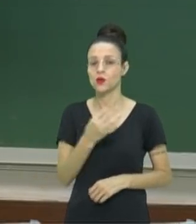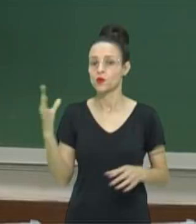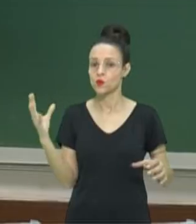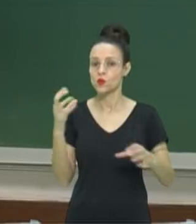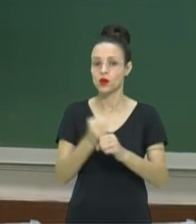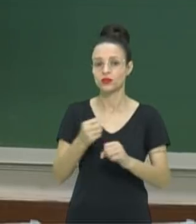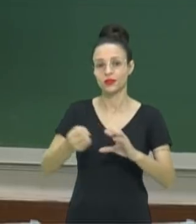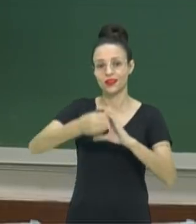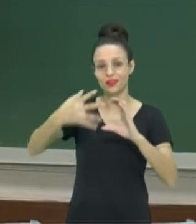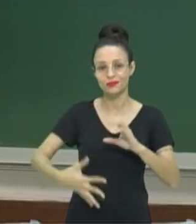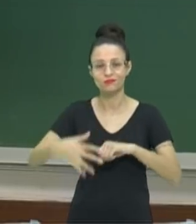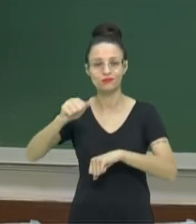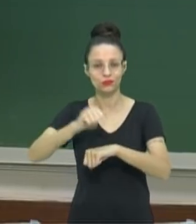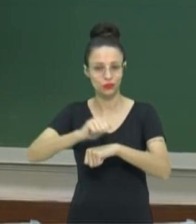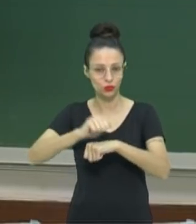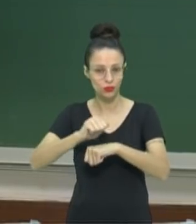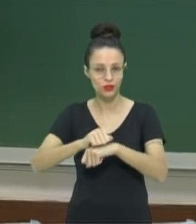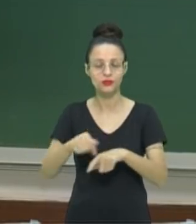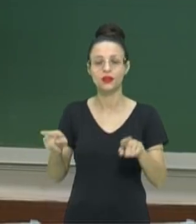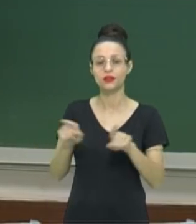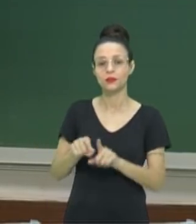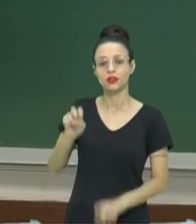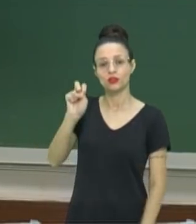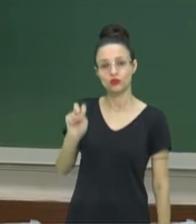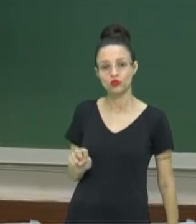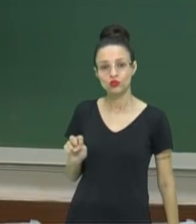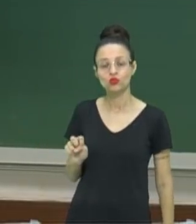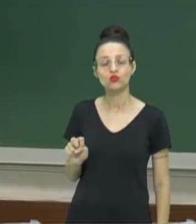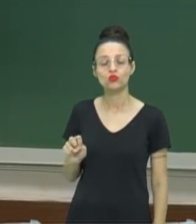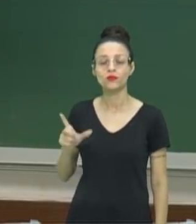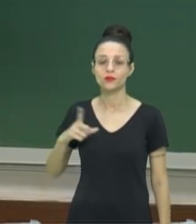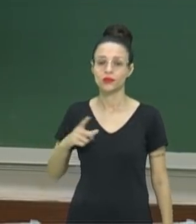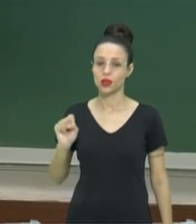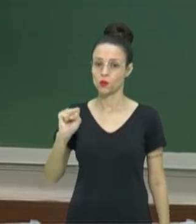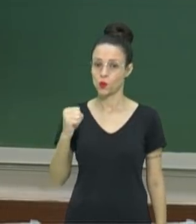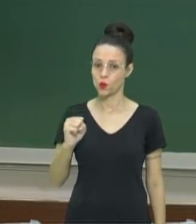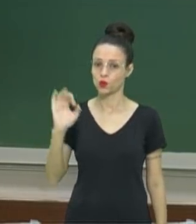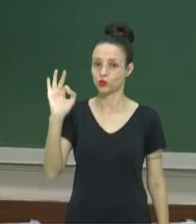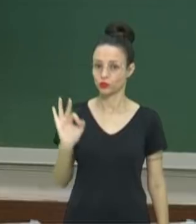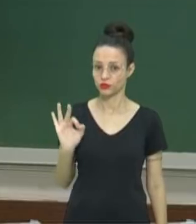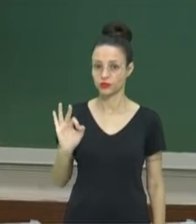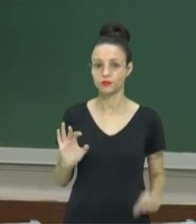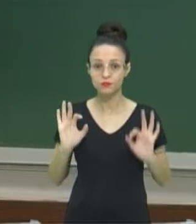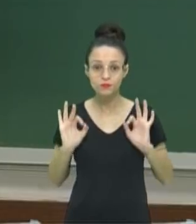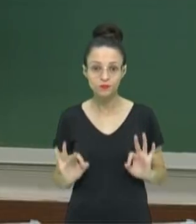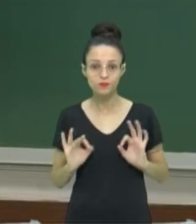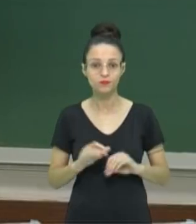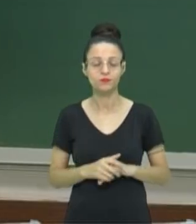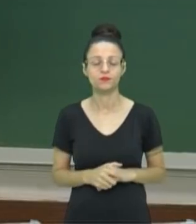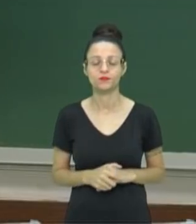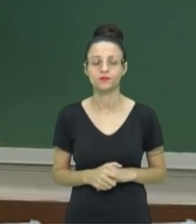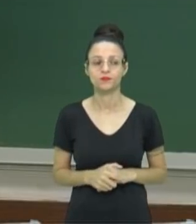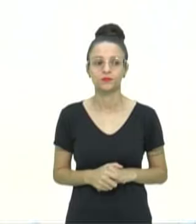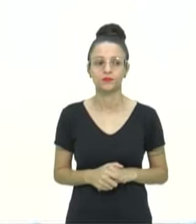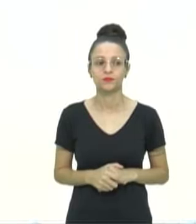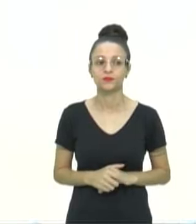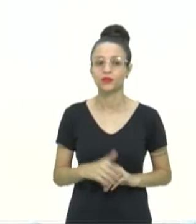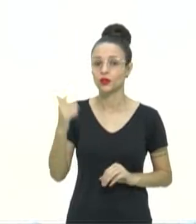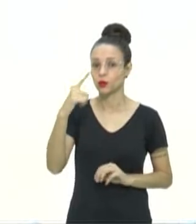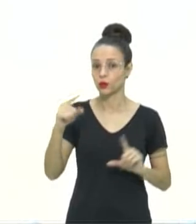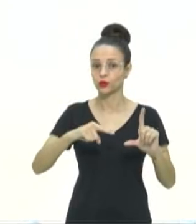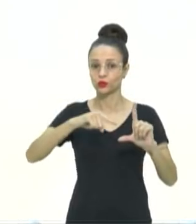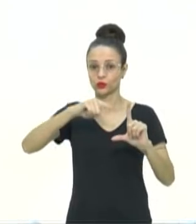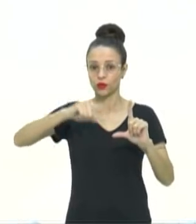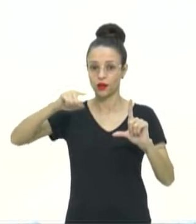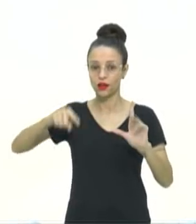com características de pobreza, e a região Sul ali está com 8%, certo? Outro gráfico que